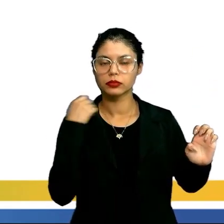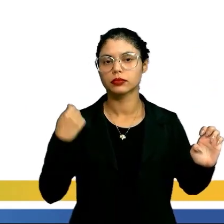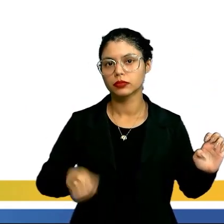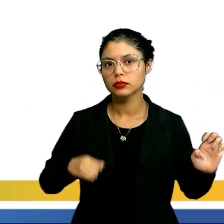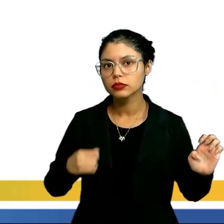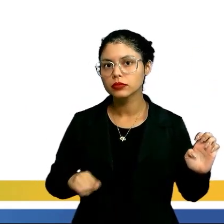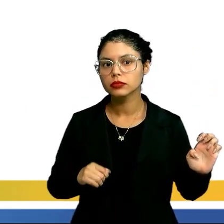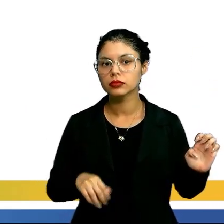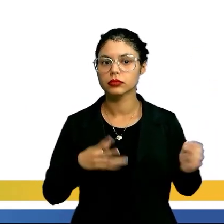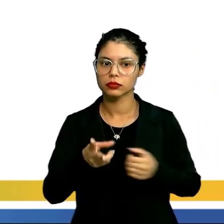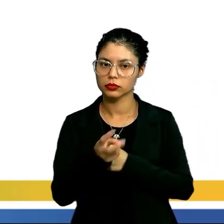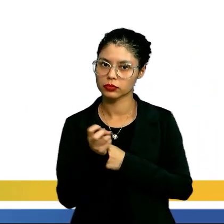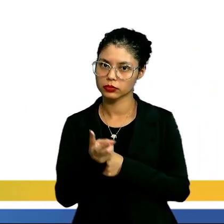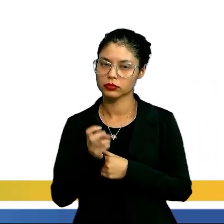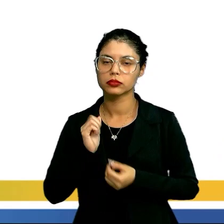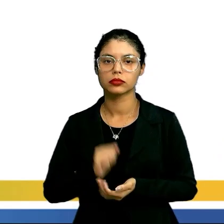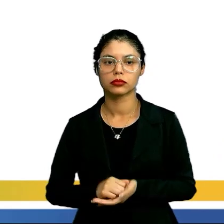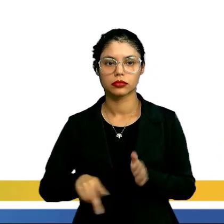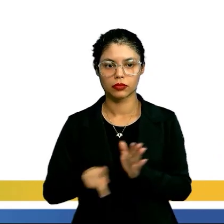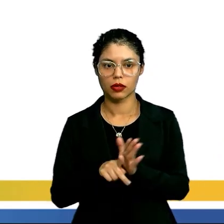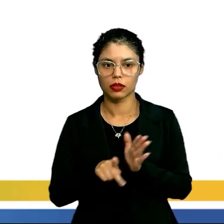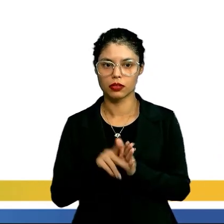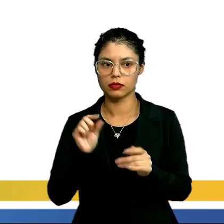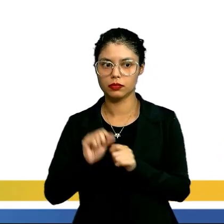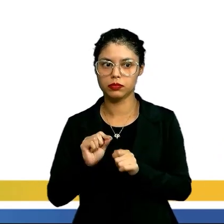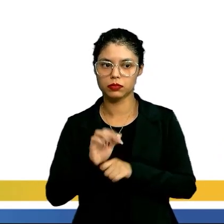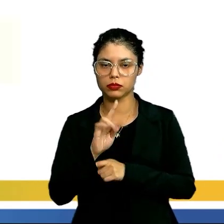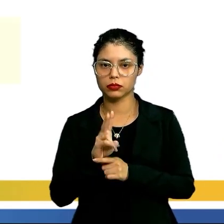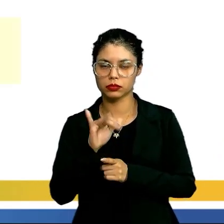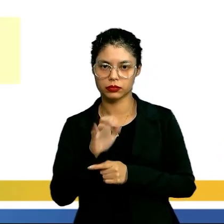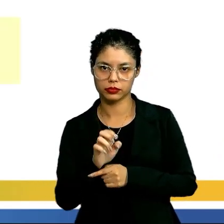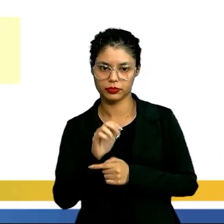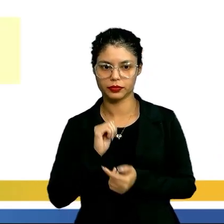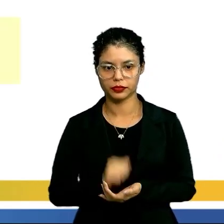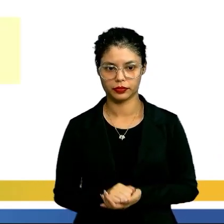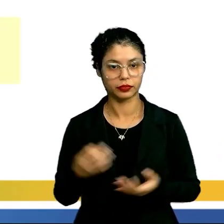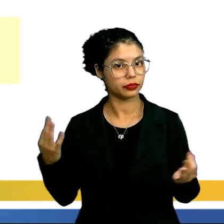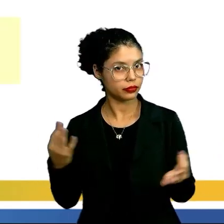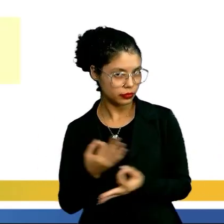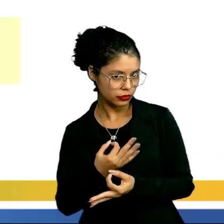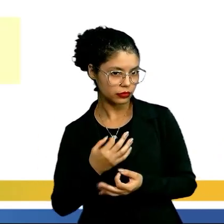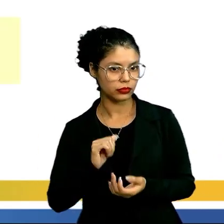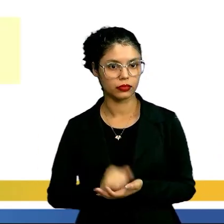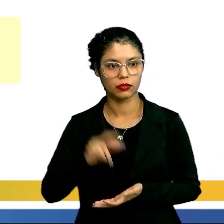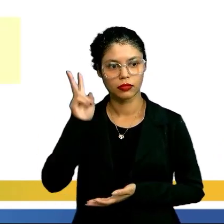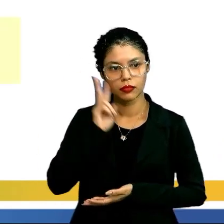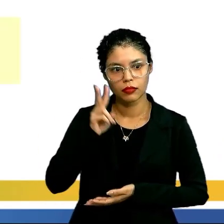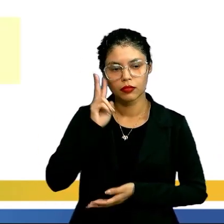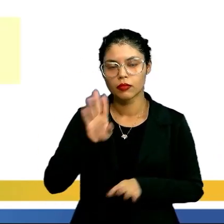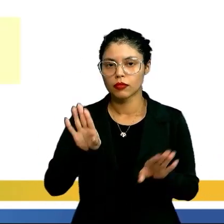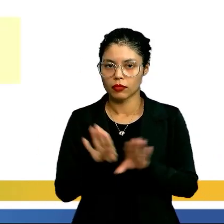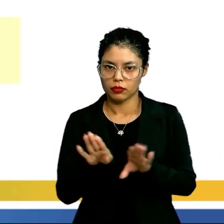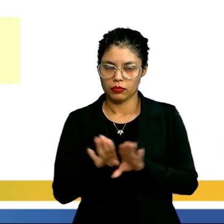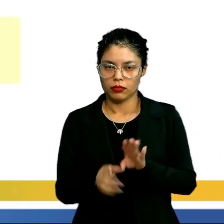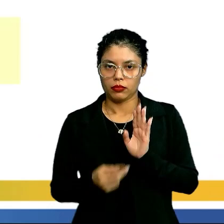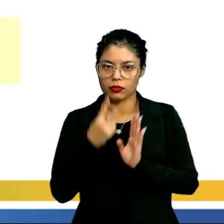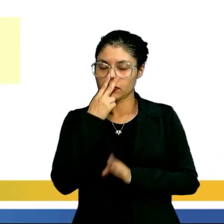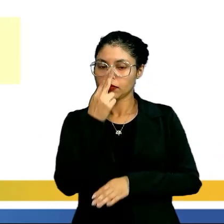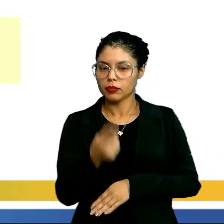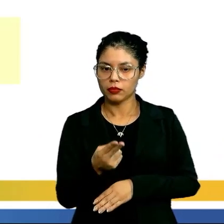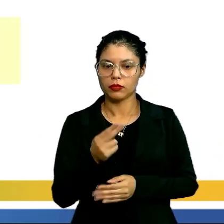preciso consumir produto e o consumo de produto forma reagente. Perfeito? Lembra que também pode